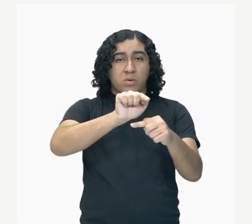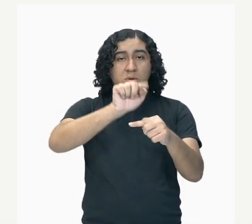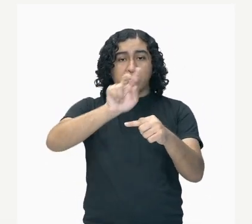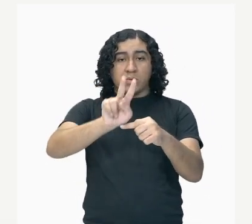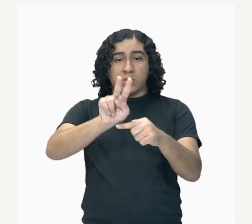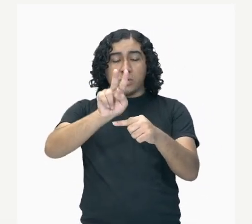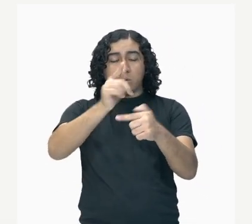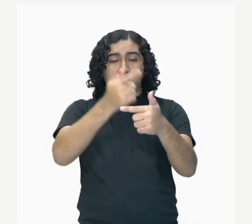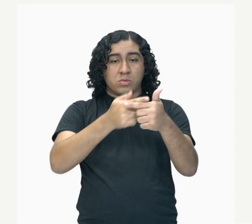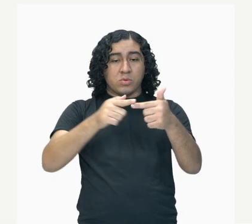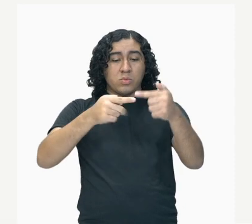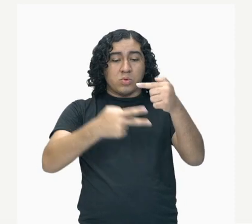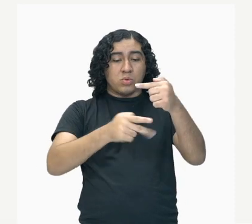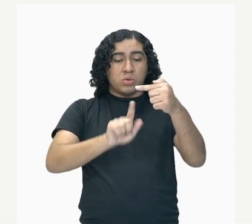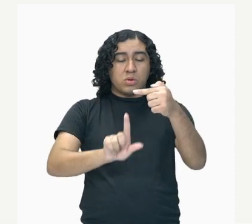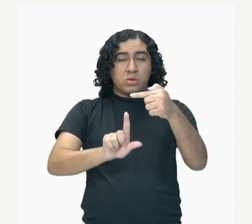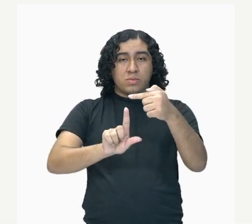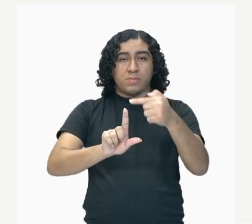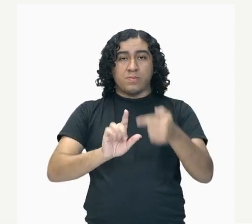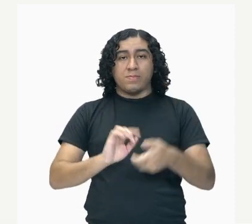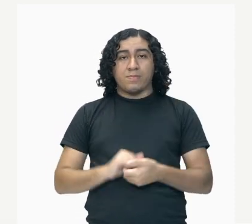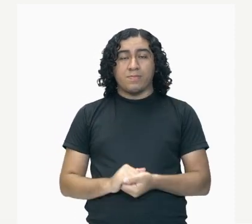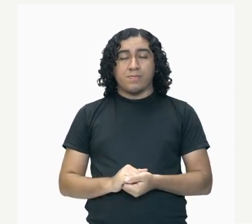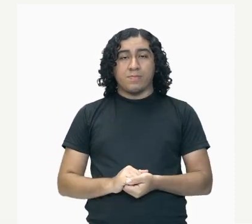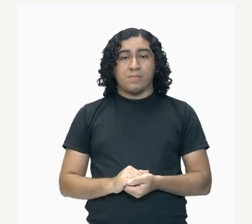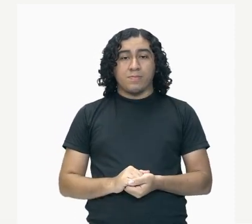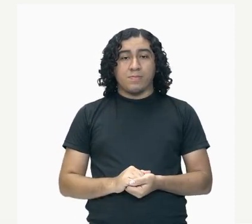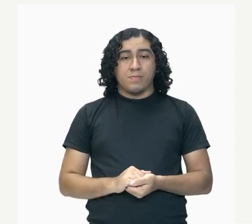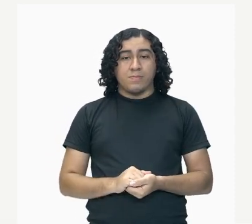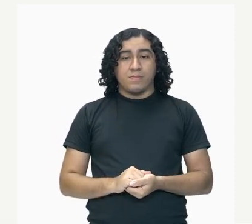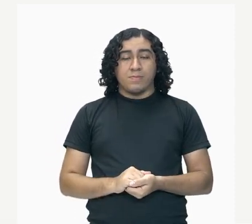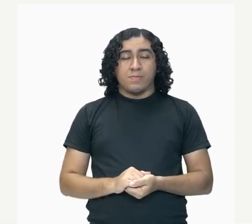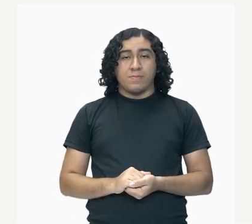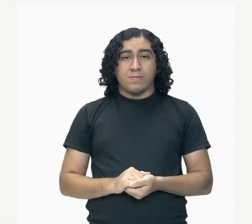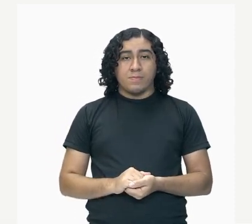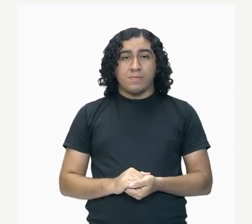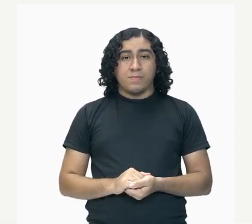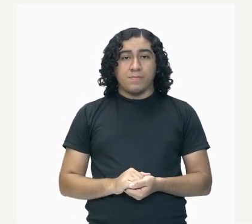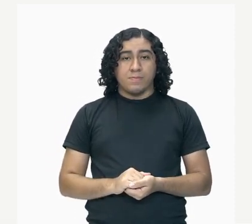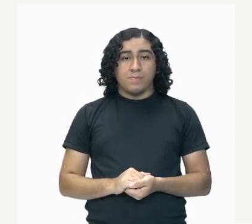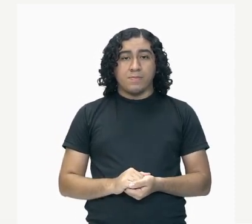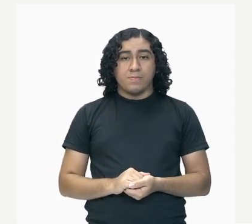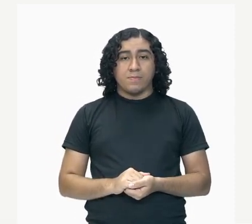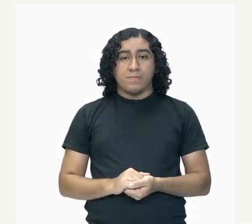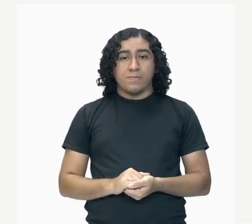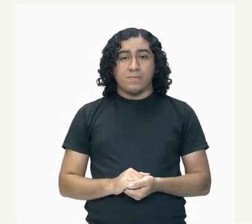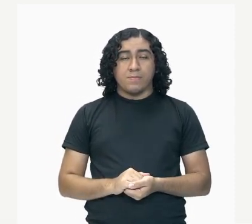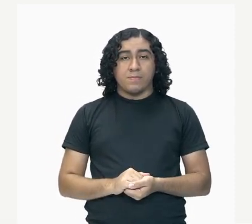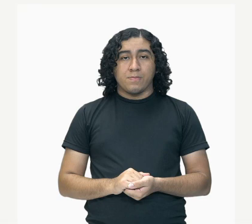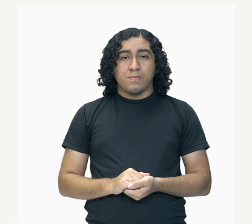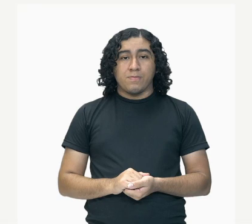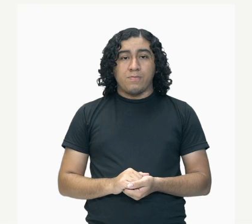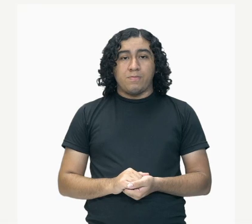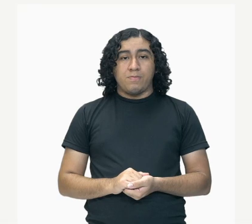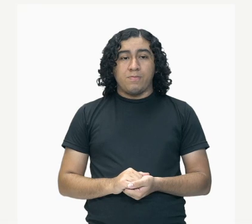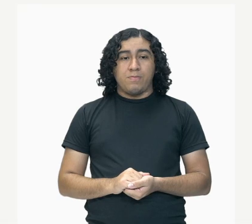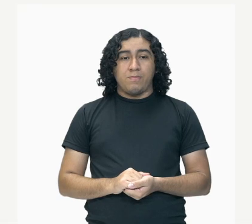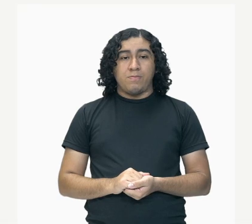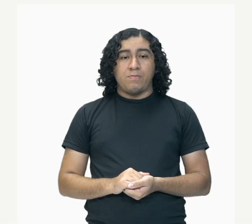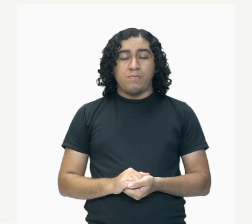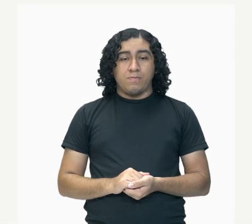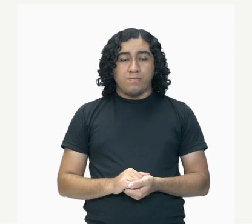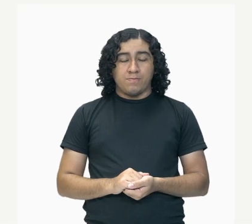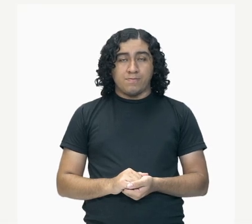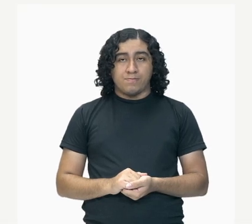velocidade dividido por duas vezes o comprimento tá pessoal frequência